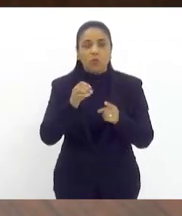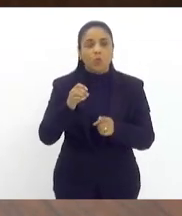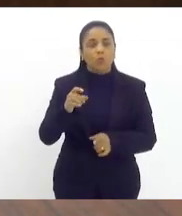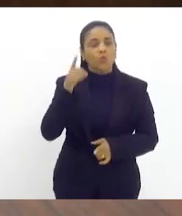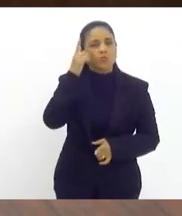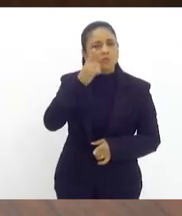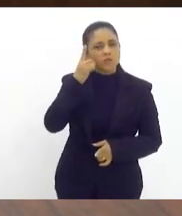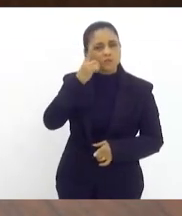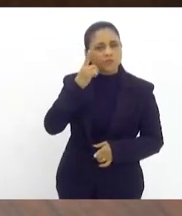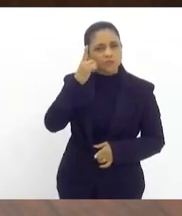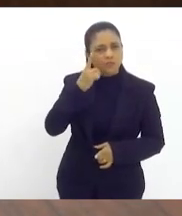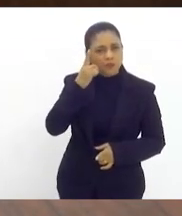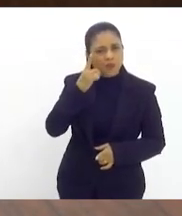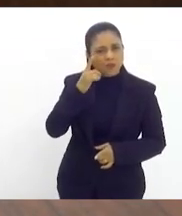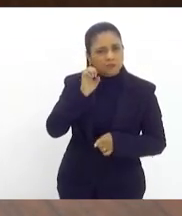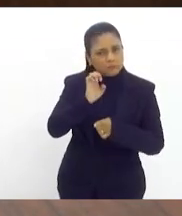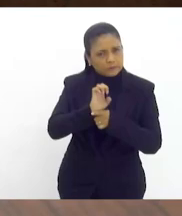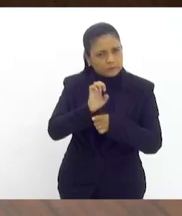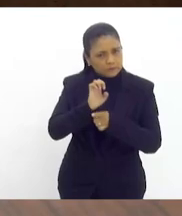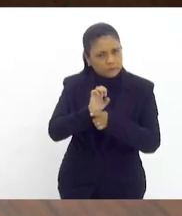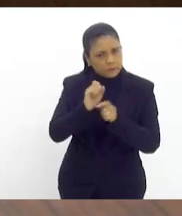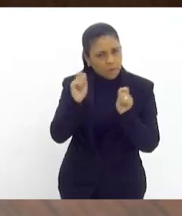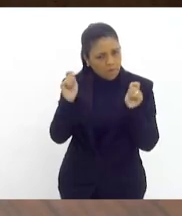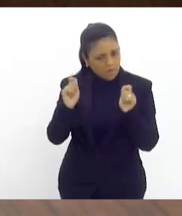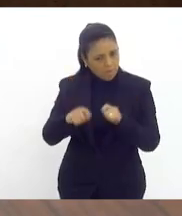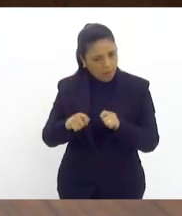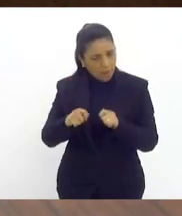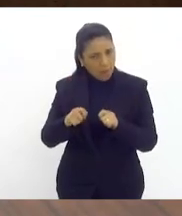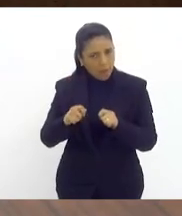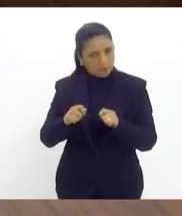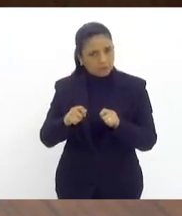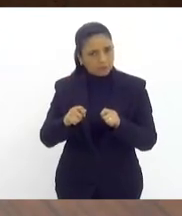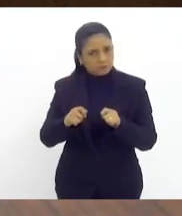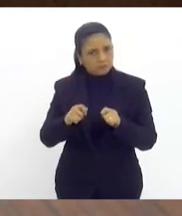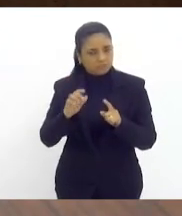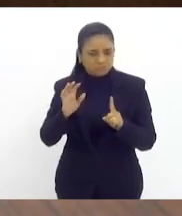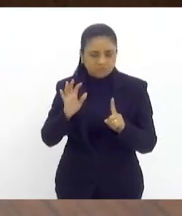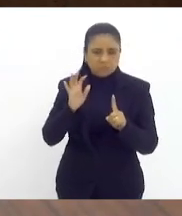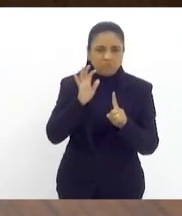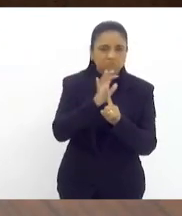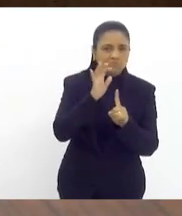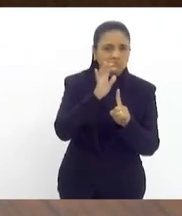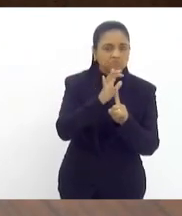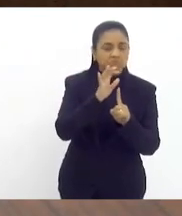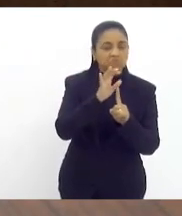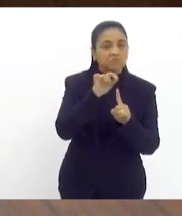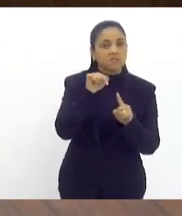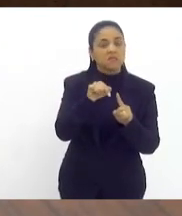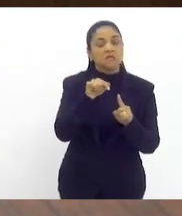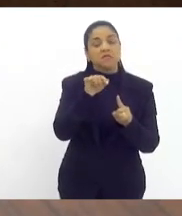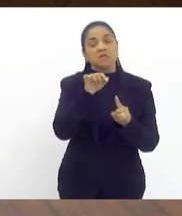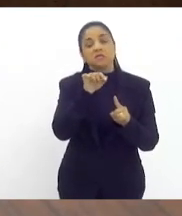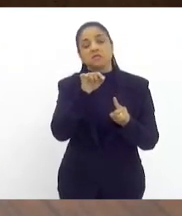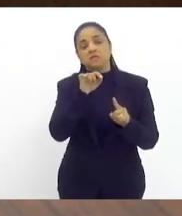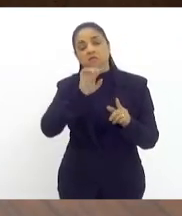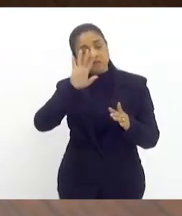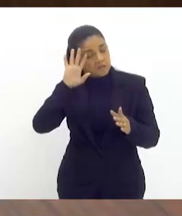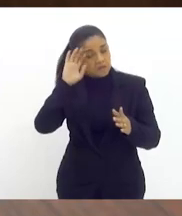pode interferir em decisões que são da lavra do poder municipal.